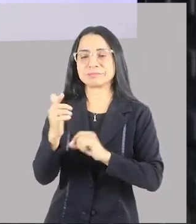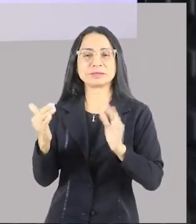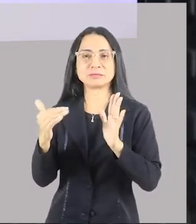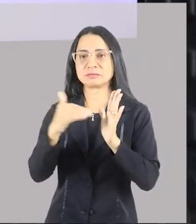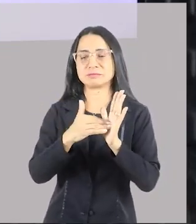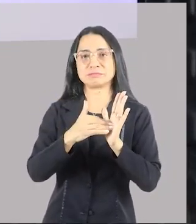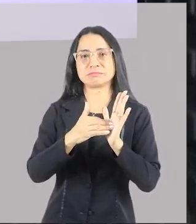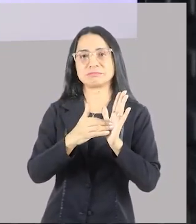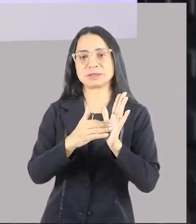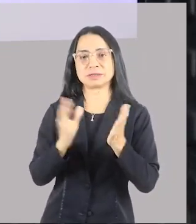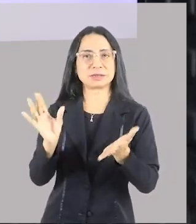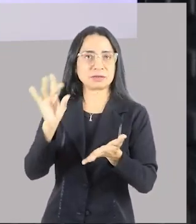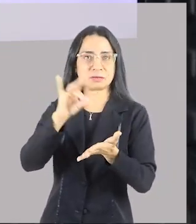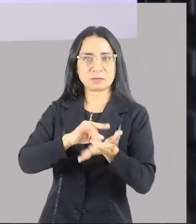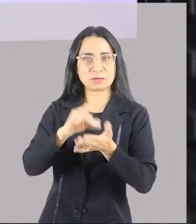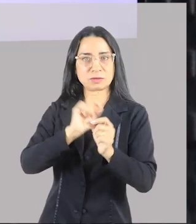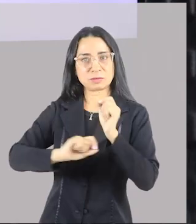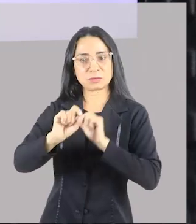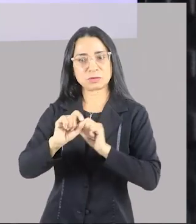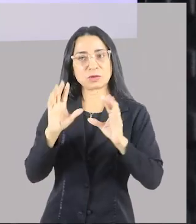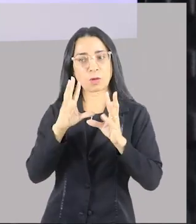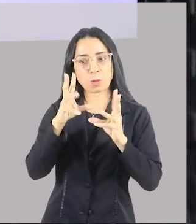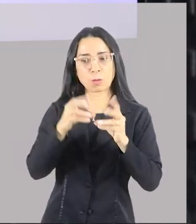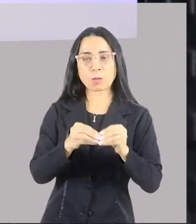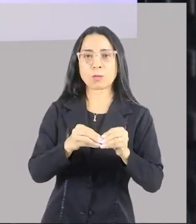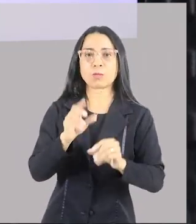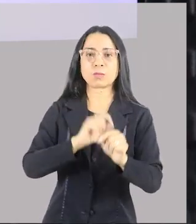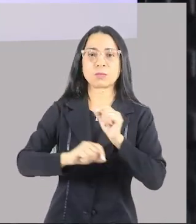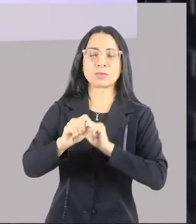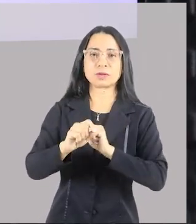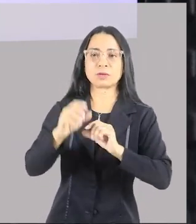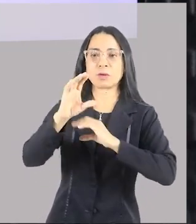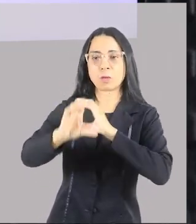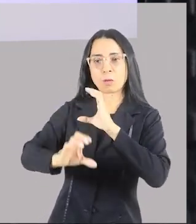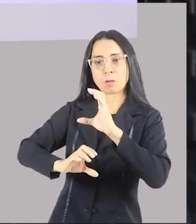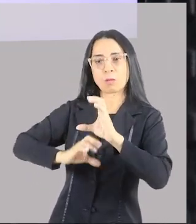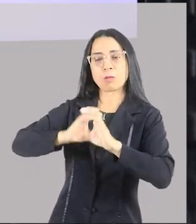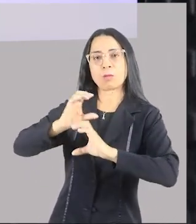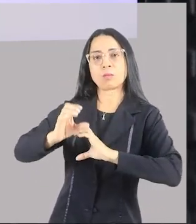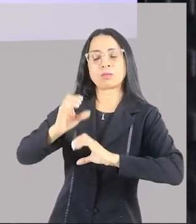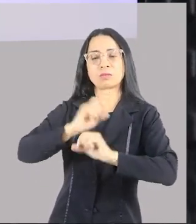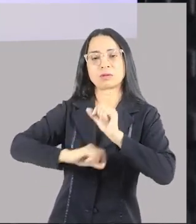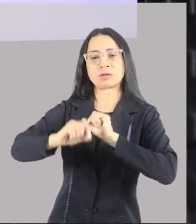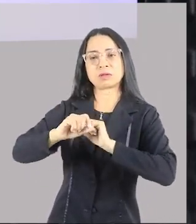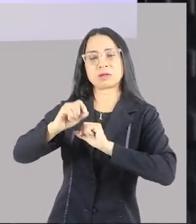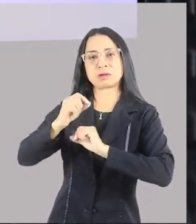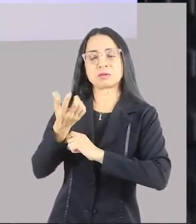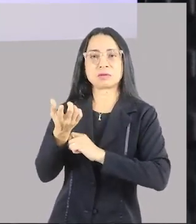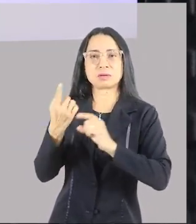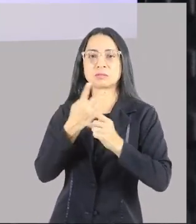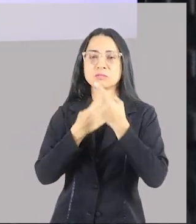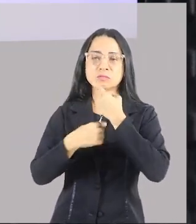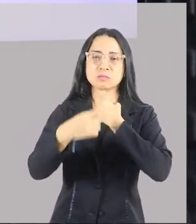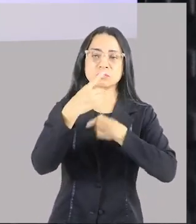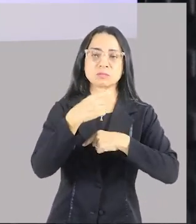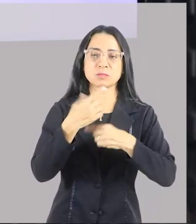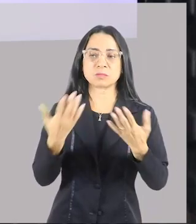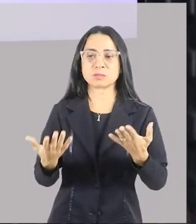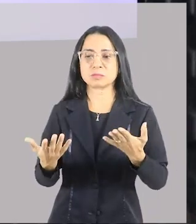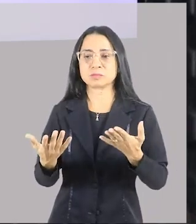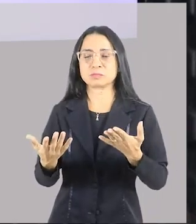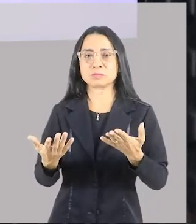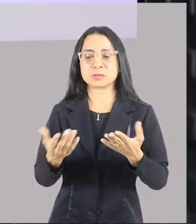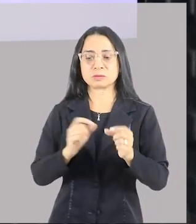por alguma razão. É o ato que concluiu aquele ciclo de formação almejado, apesar de violar